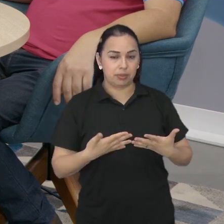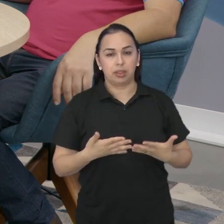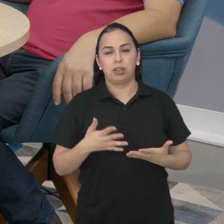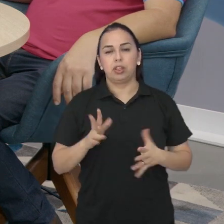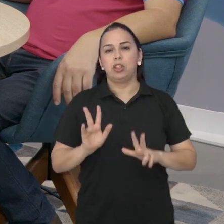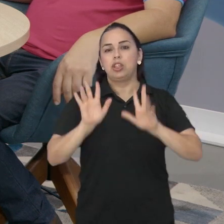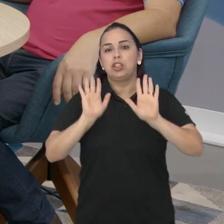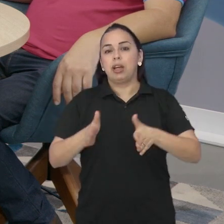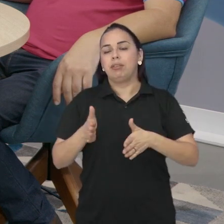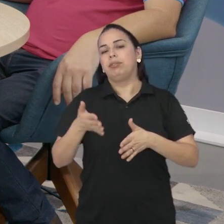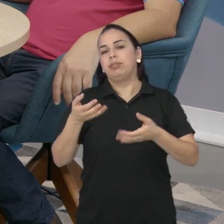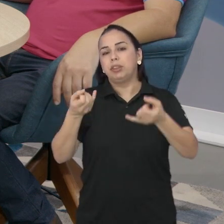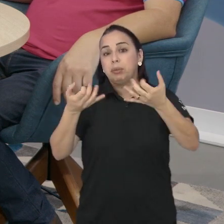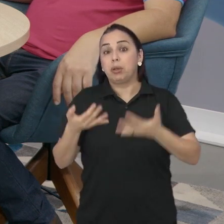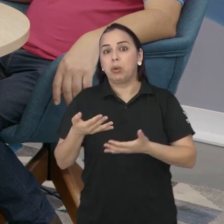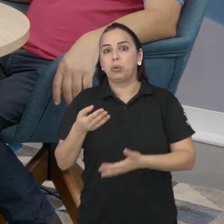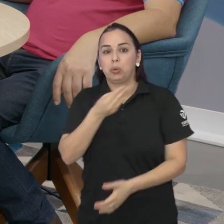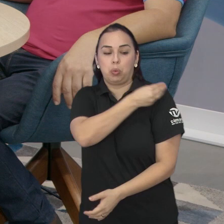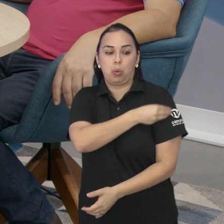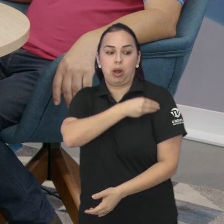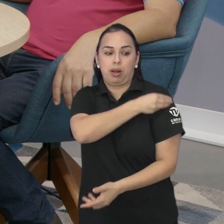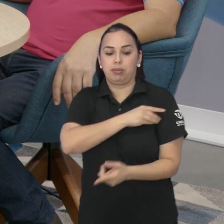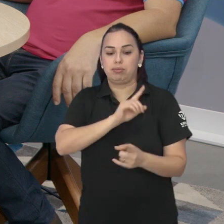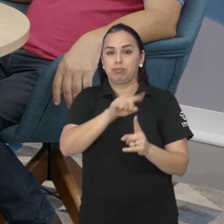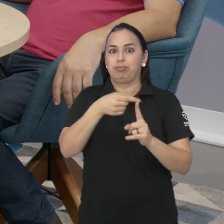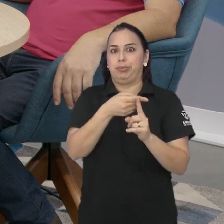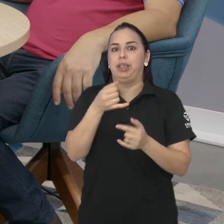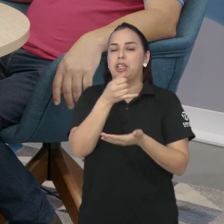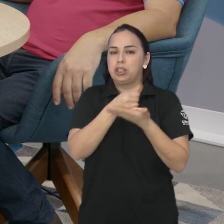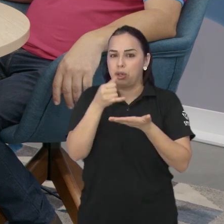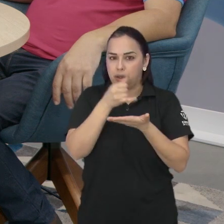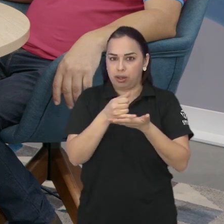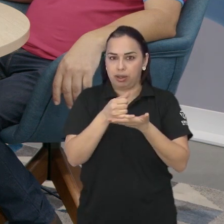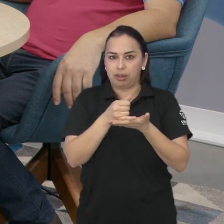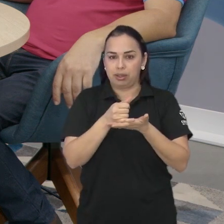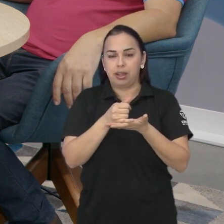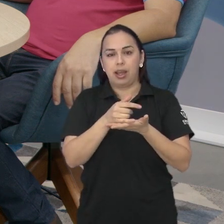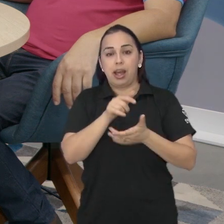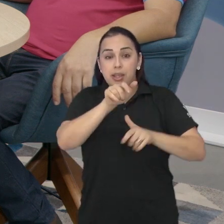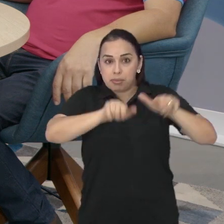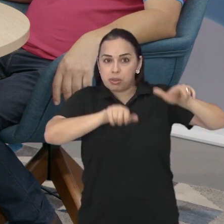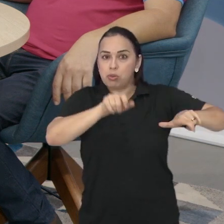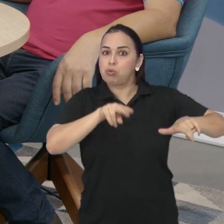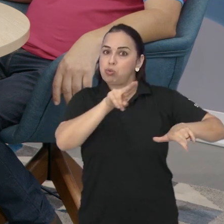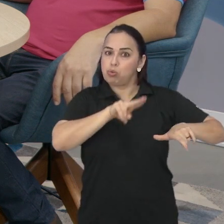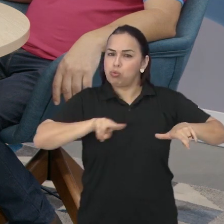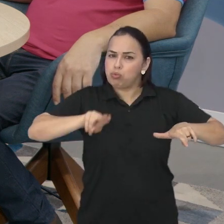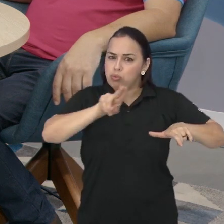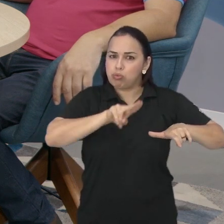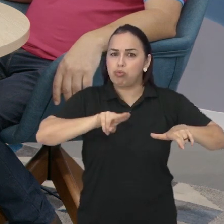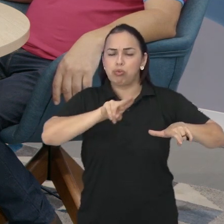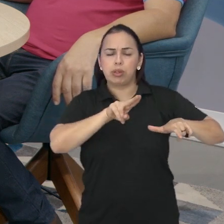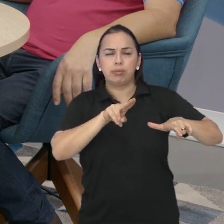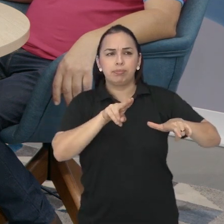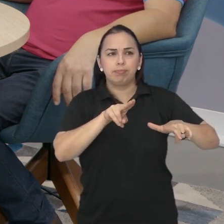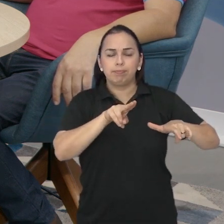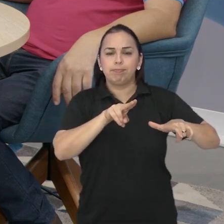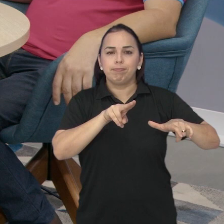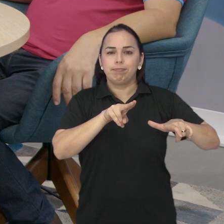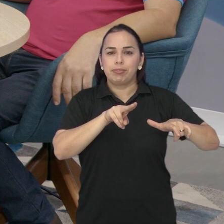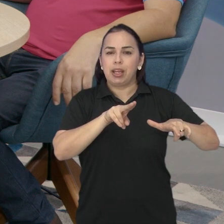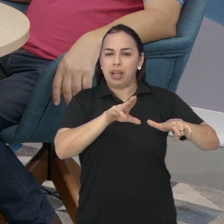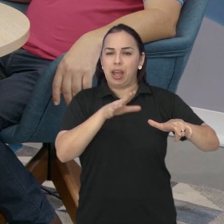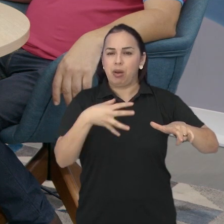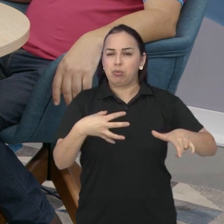drogas. Muitas das pessoas que estão em situação de rua também, elas acabam utilizando esses métodos, né?